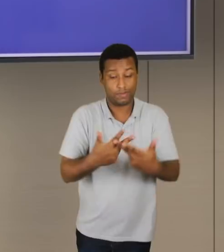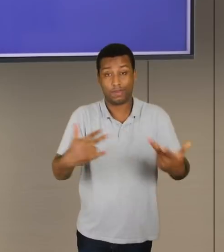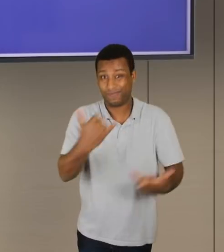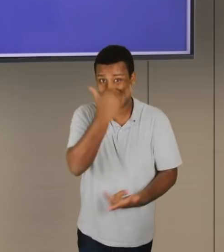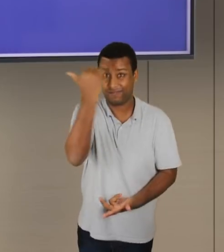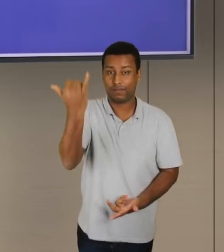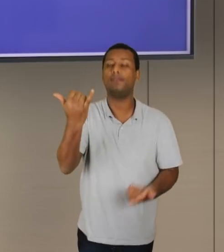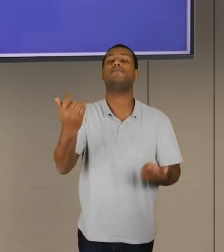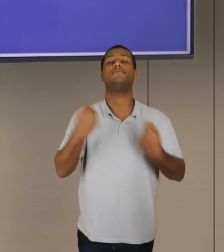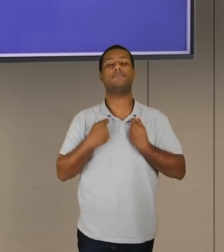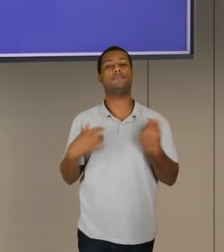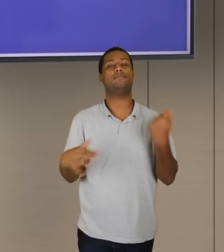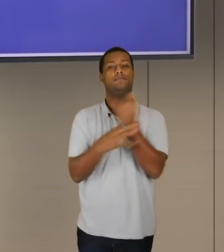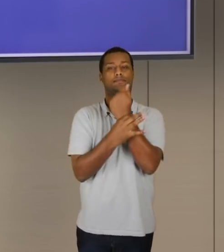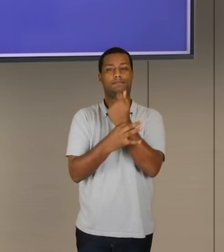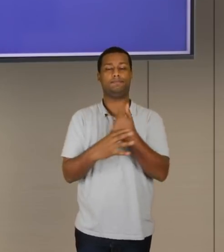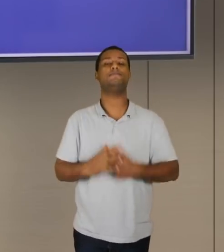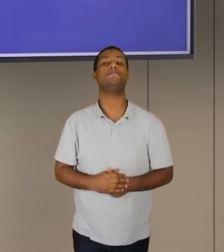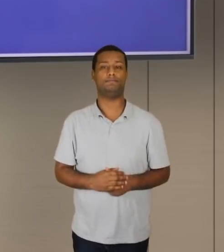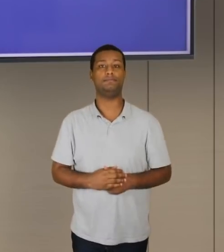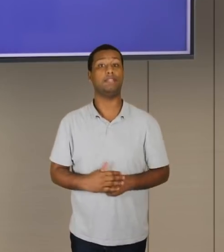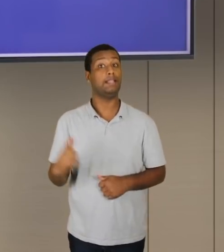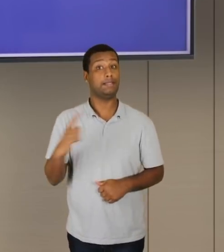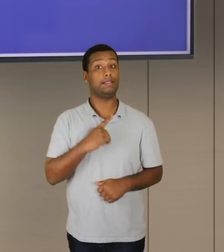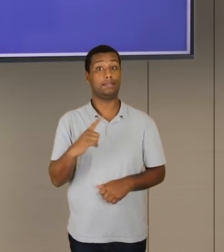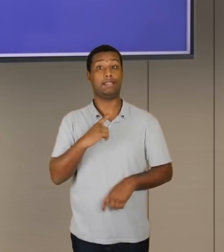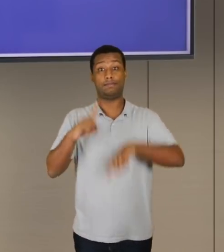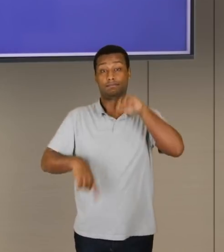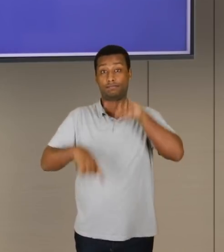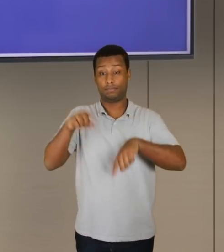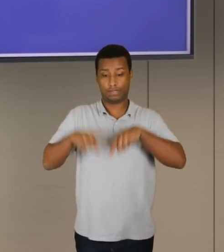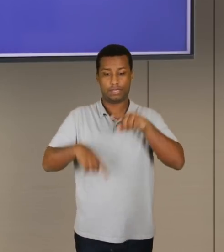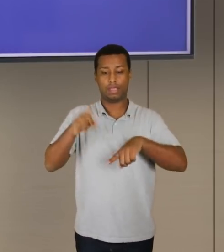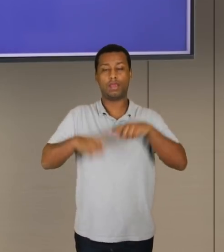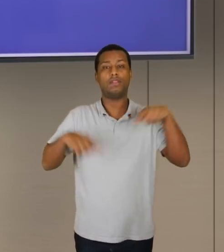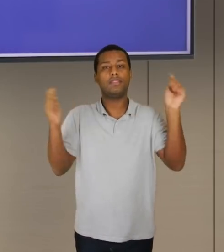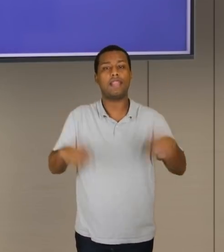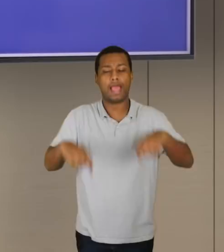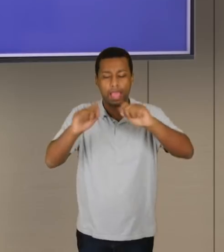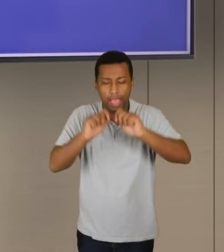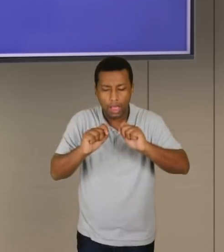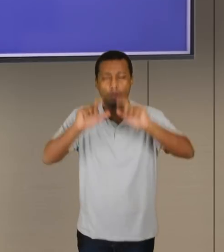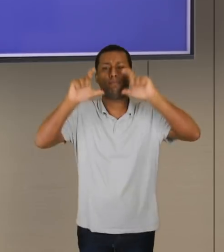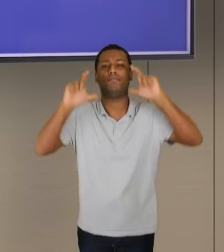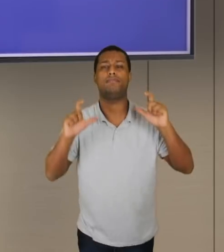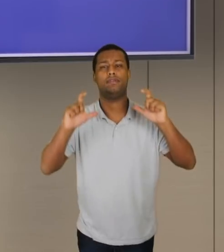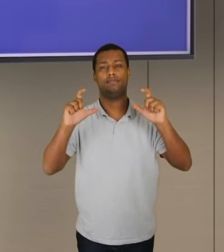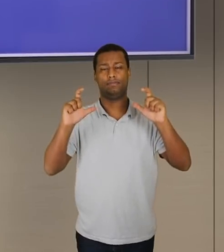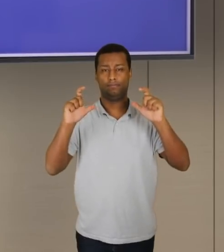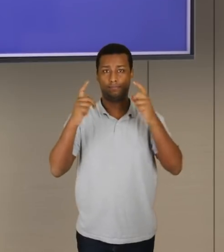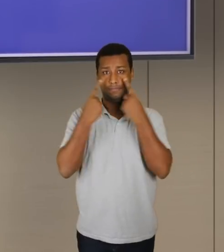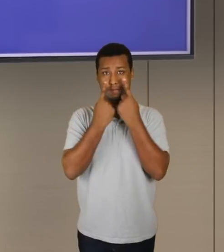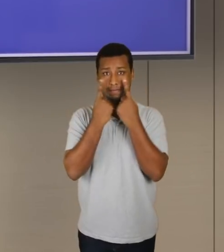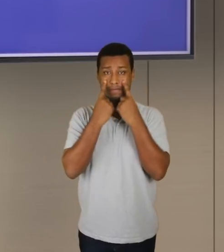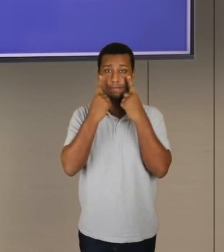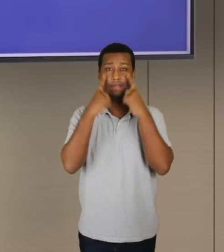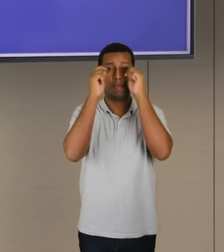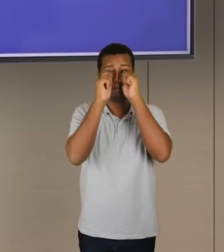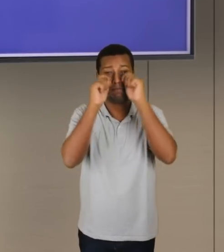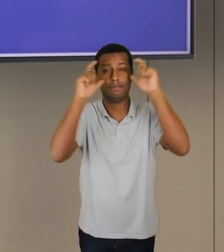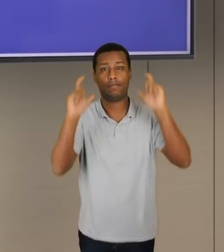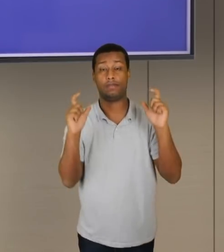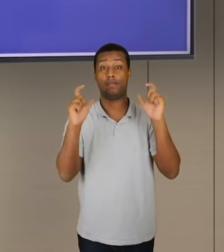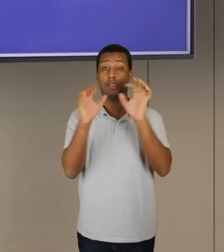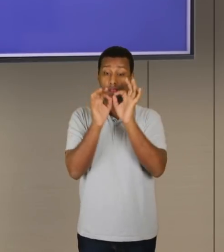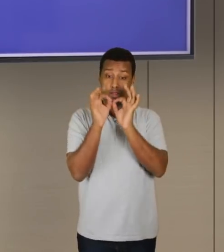papel branco, traz mais conforto e ajuda na leitura. Outra coisa que podemos fazer, que nós